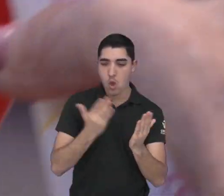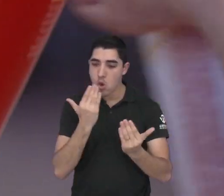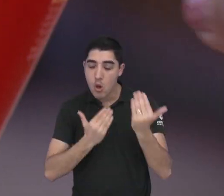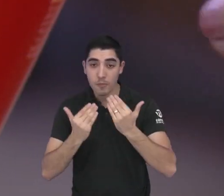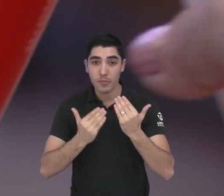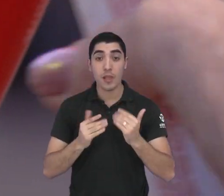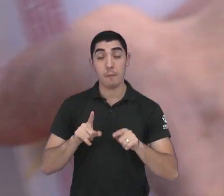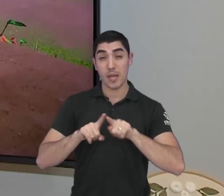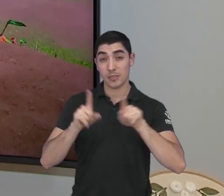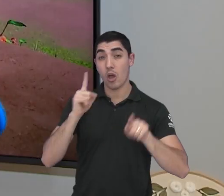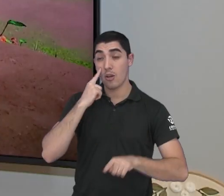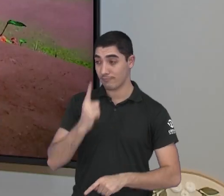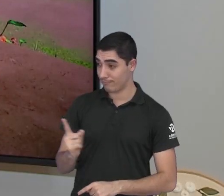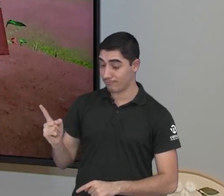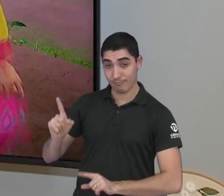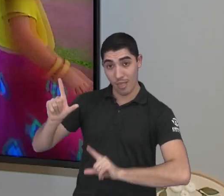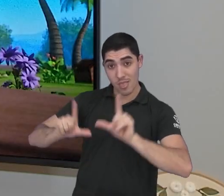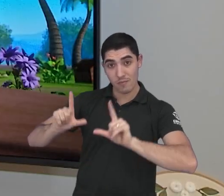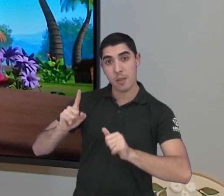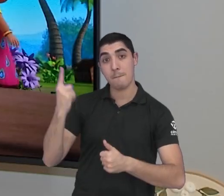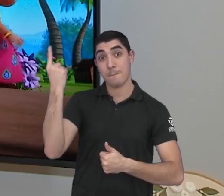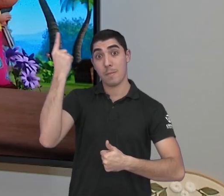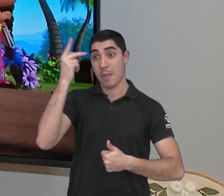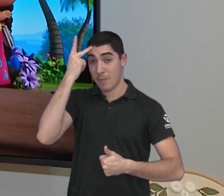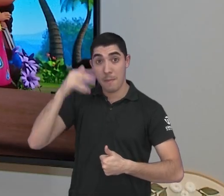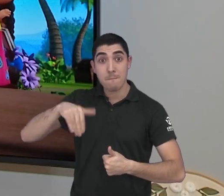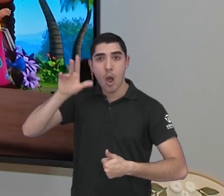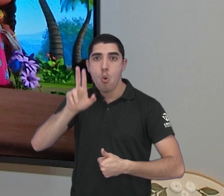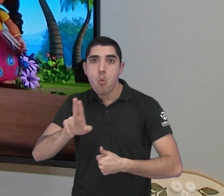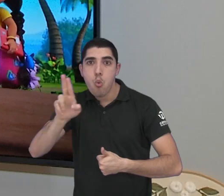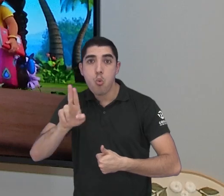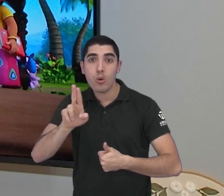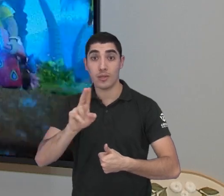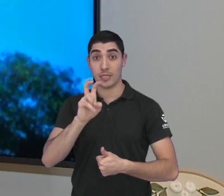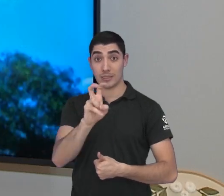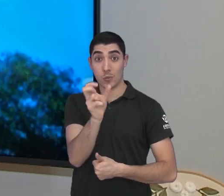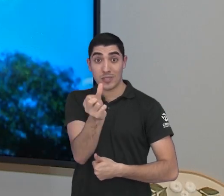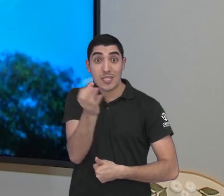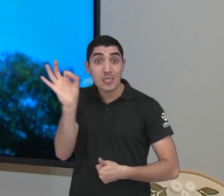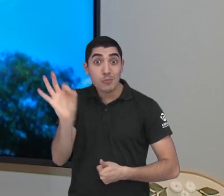da má alimentação, a televisão aparece em primeiro lugar, em